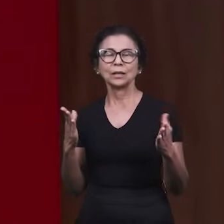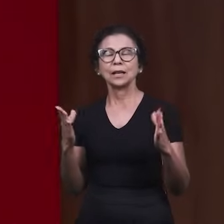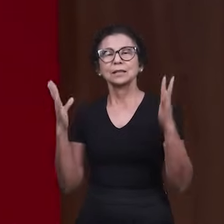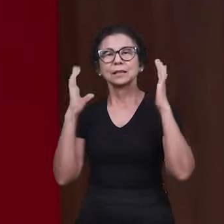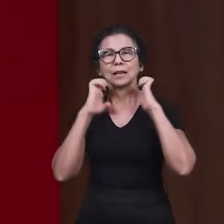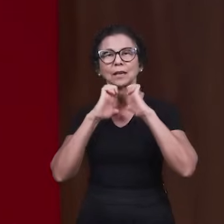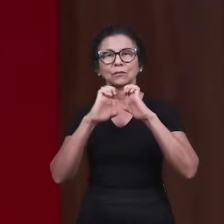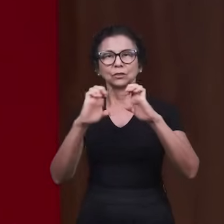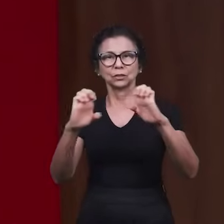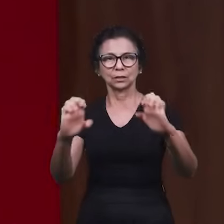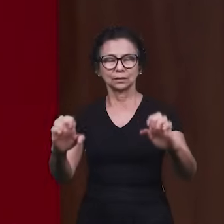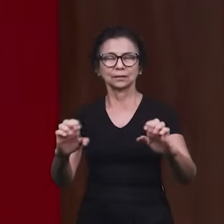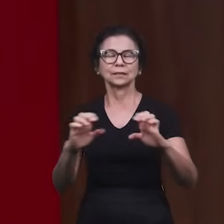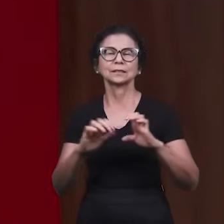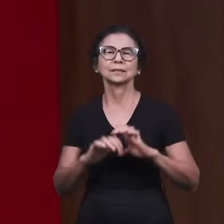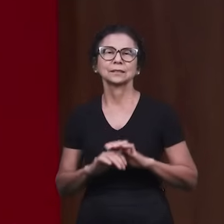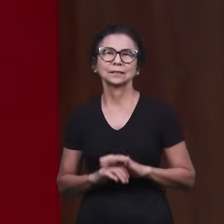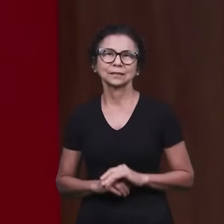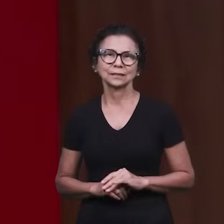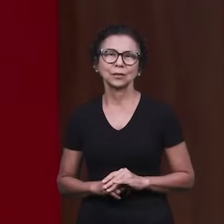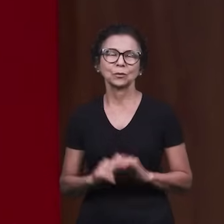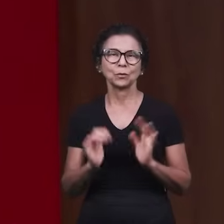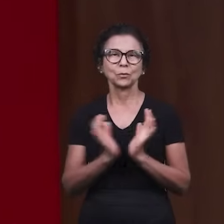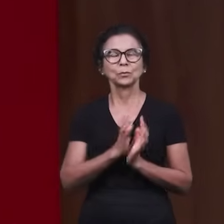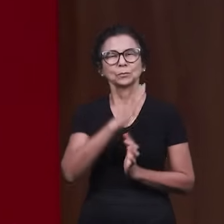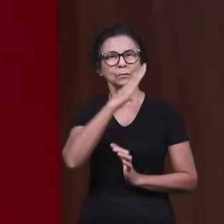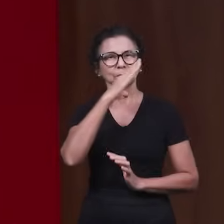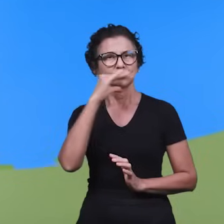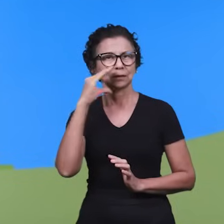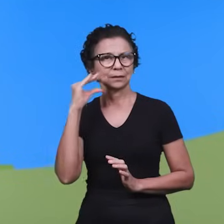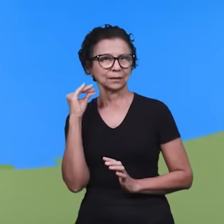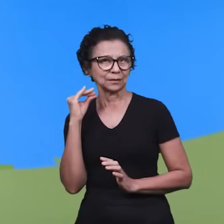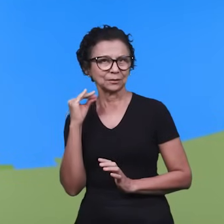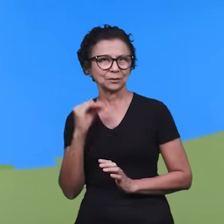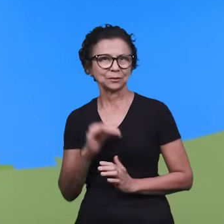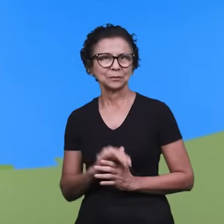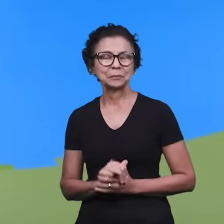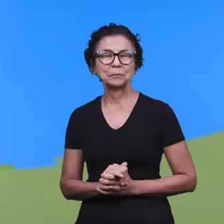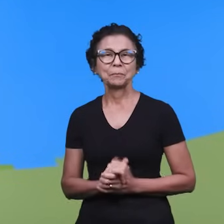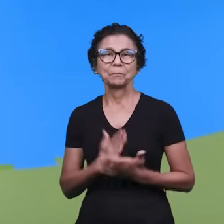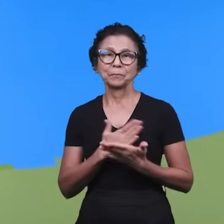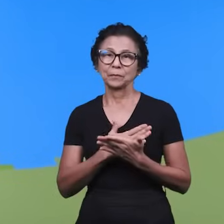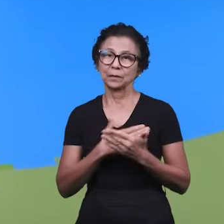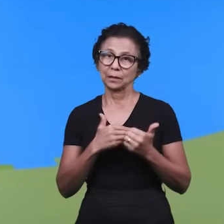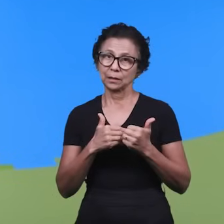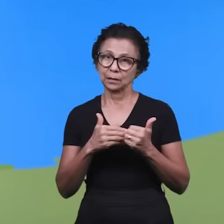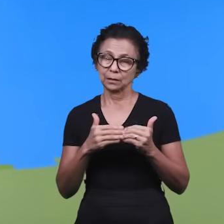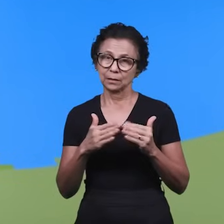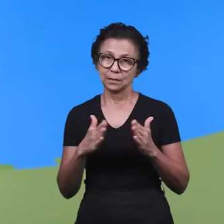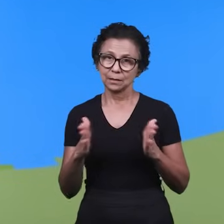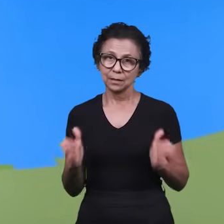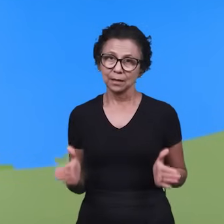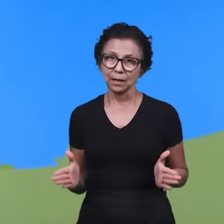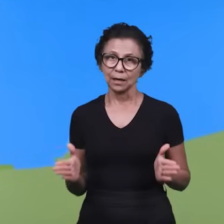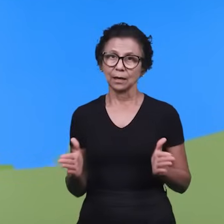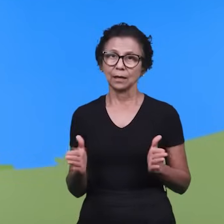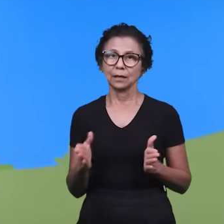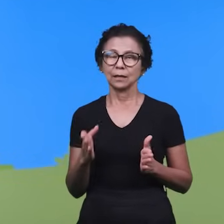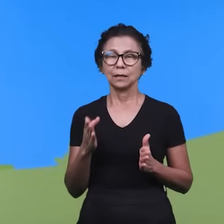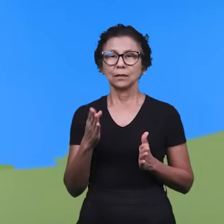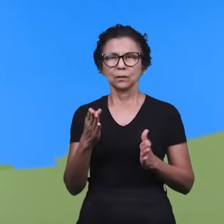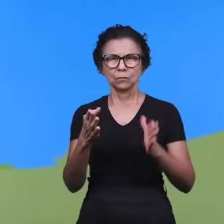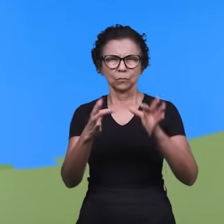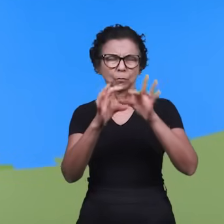evangelização envolvendo adolescentes. E para o início, nós vamos fechar os nossos olhos, se você